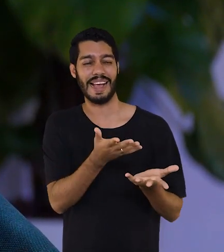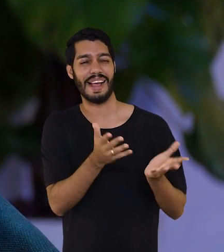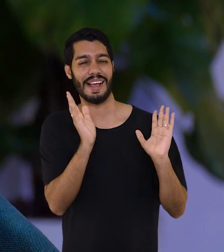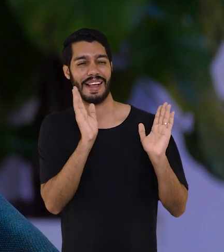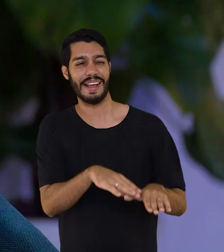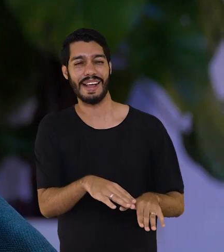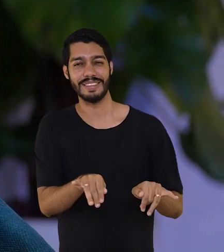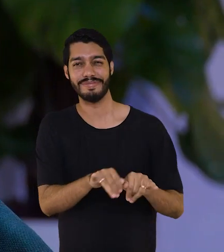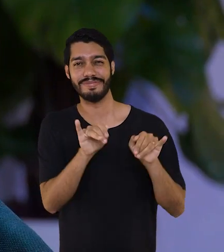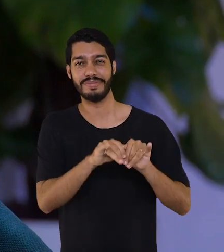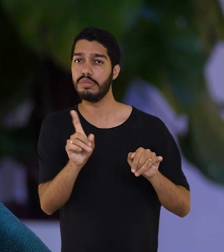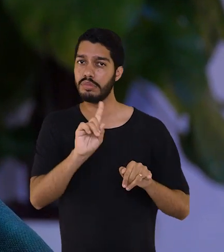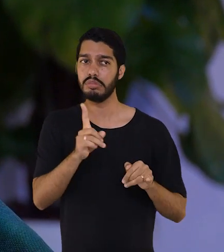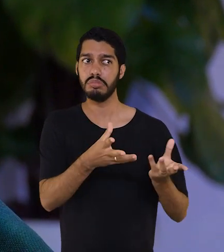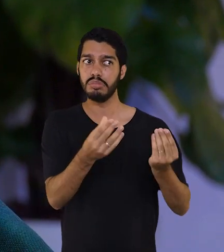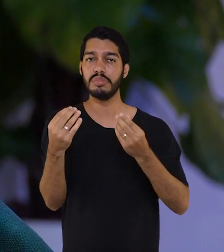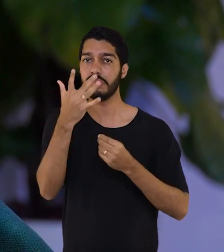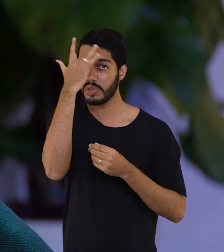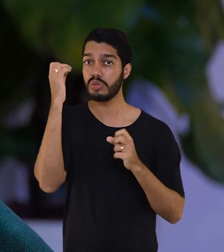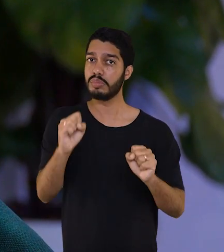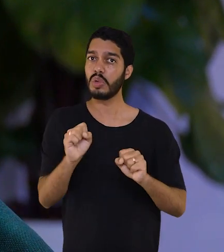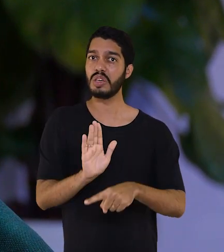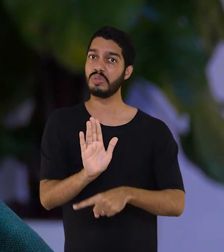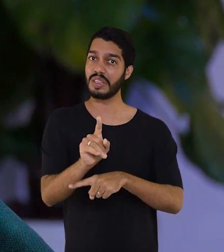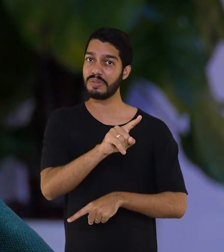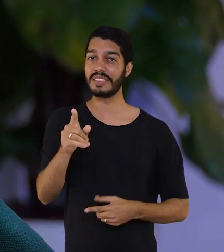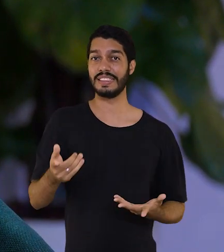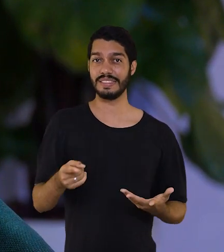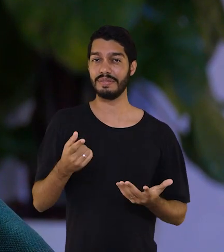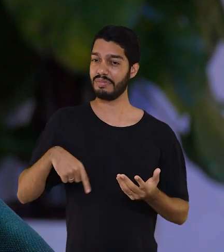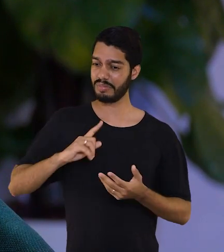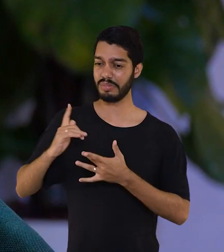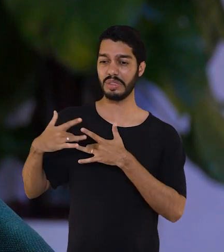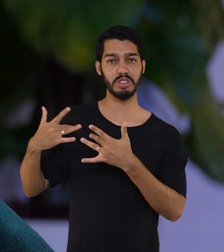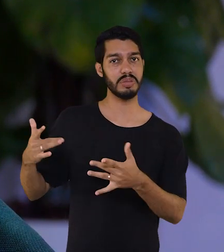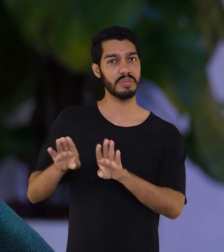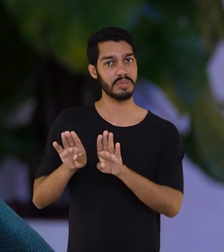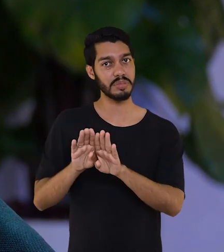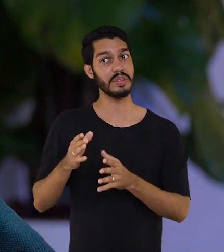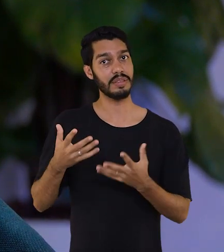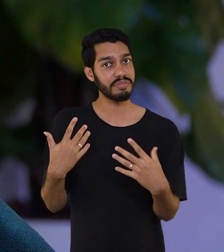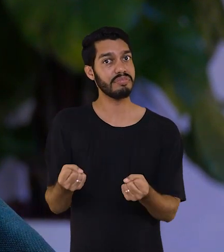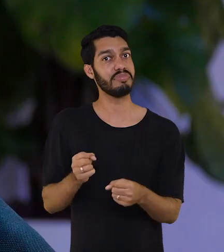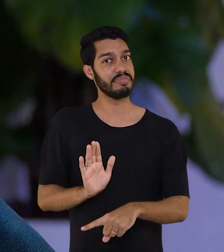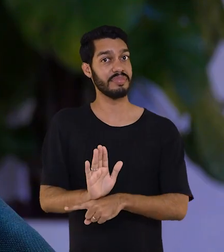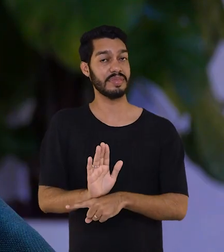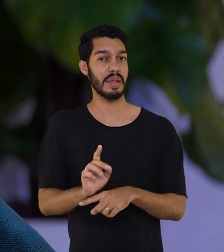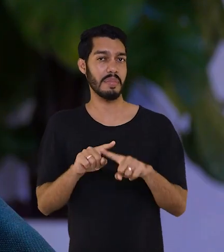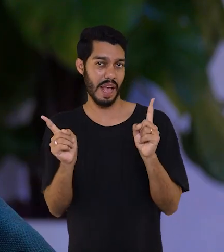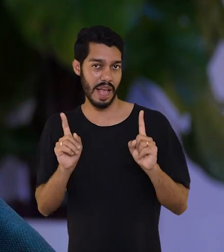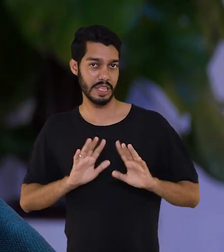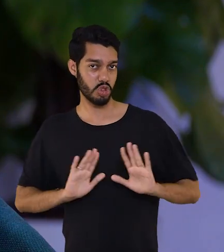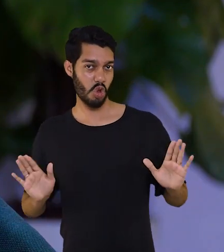verdade. Não subestimem isso, não subestimem a quantidade de pessoas que vão querer ajudar vocês nesse momento, no que vocês quiserem fazer. A gente se coloca à disposição nesse sentido,